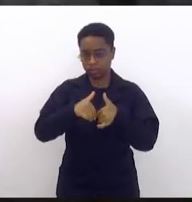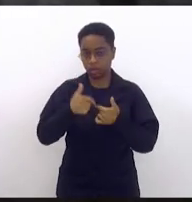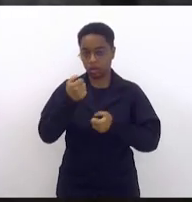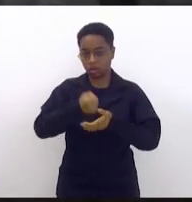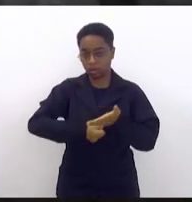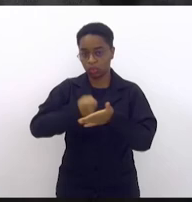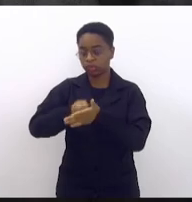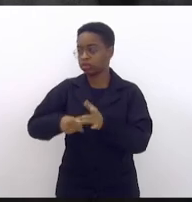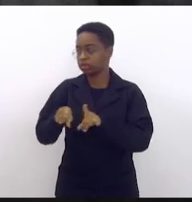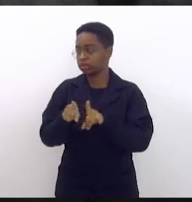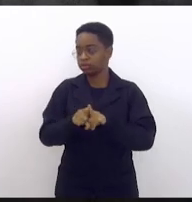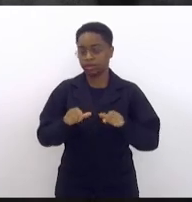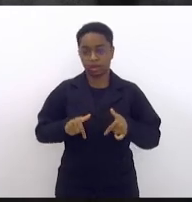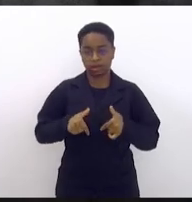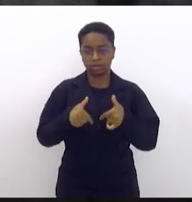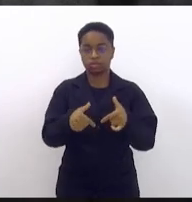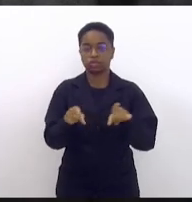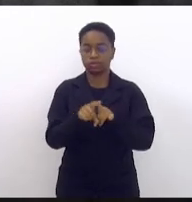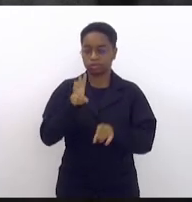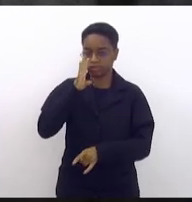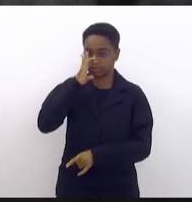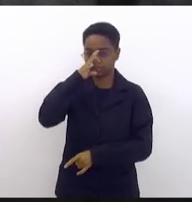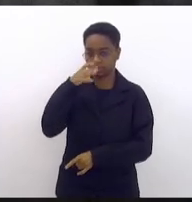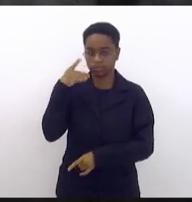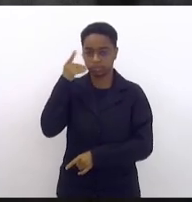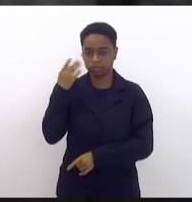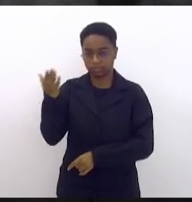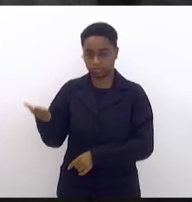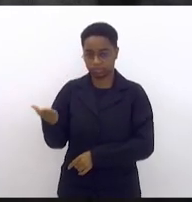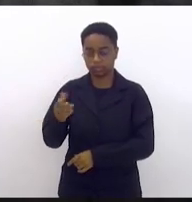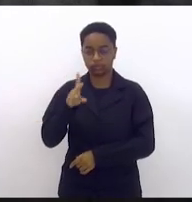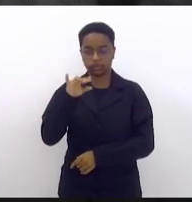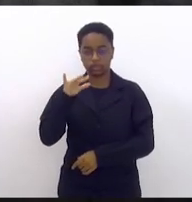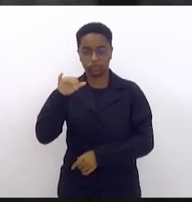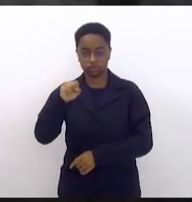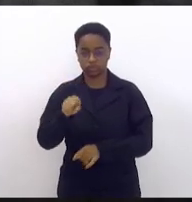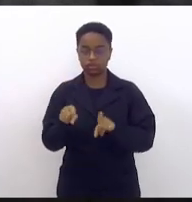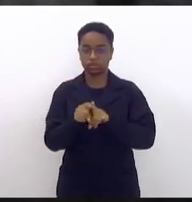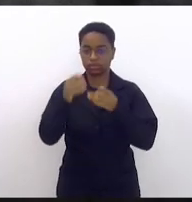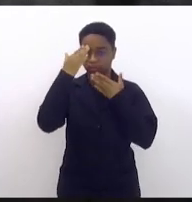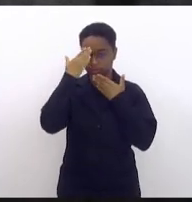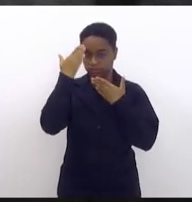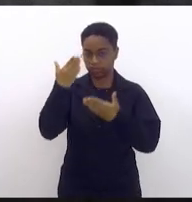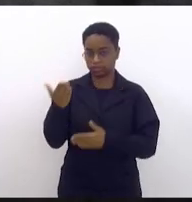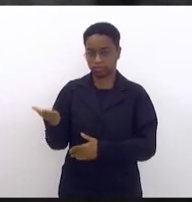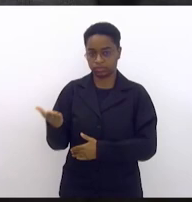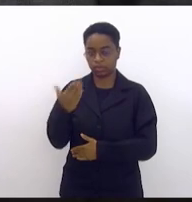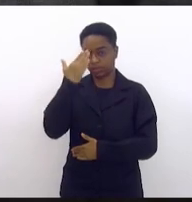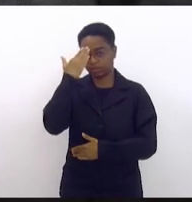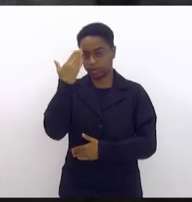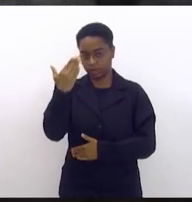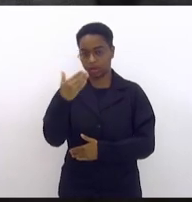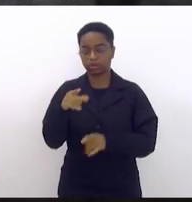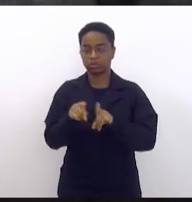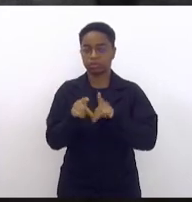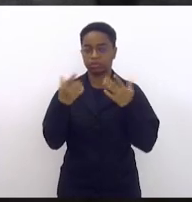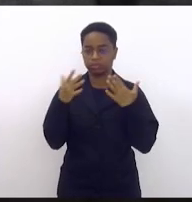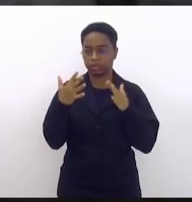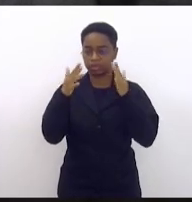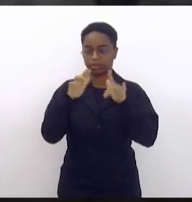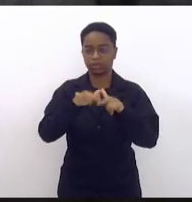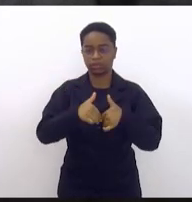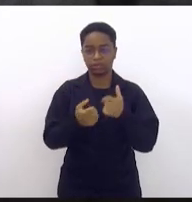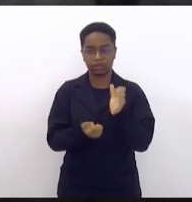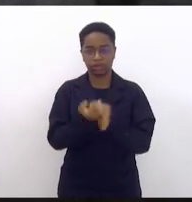a a persistência do deputado Vinício cozolino a minha gratidão Obrigado meu irmão Parabéns por essa frente